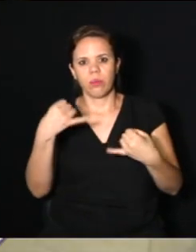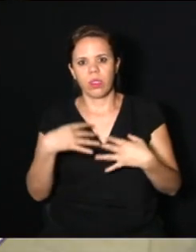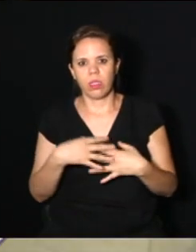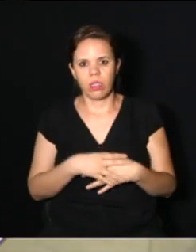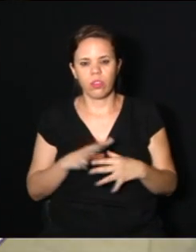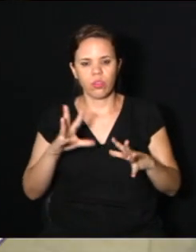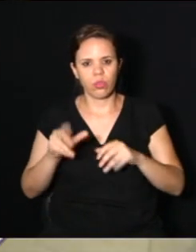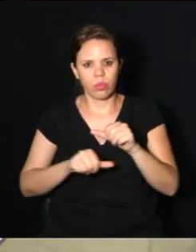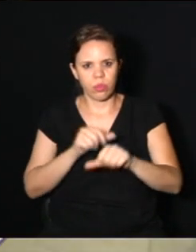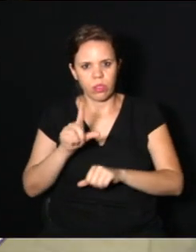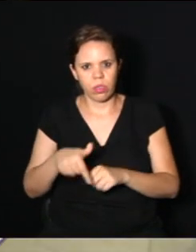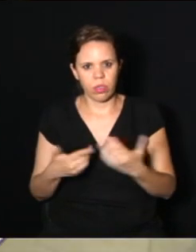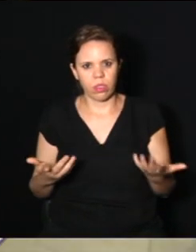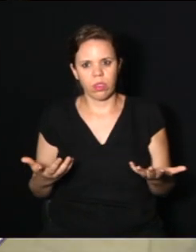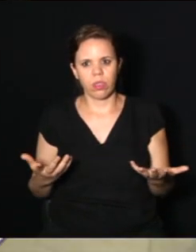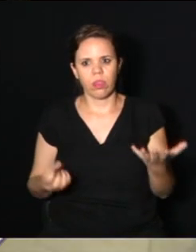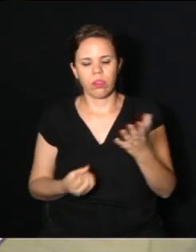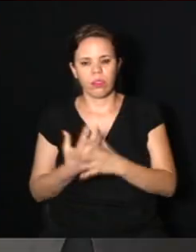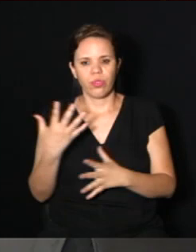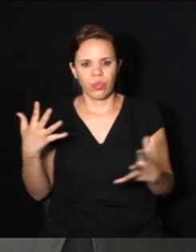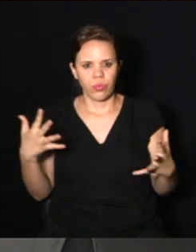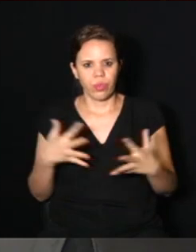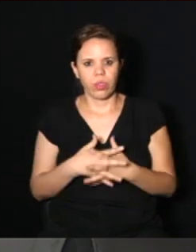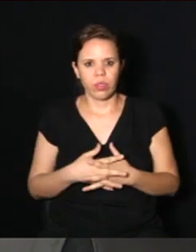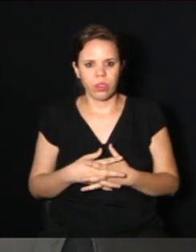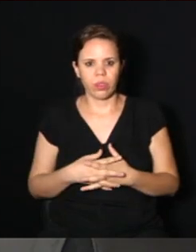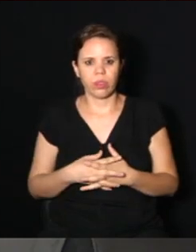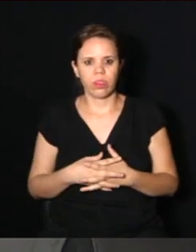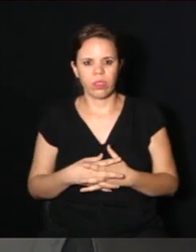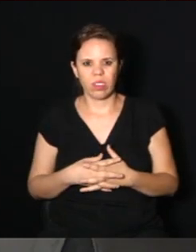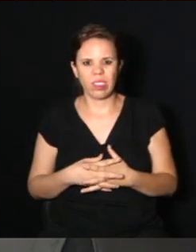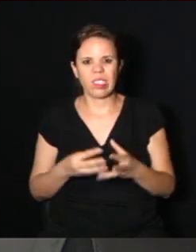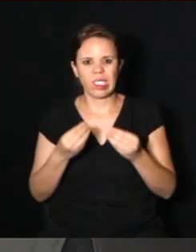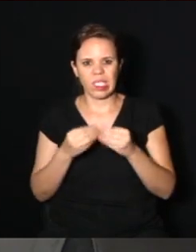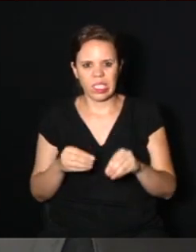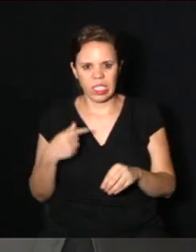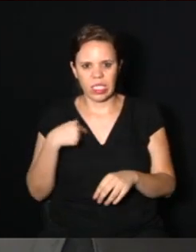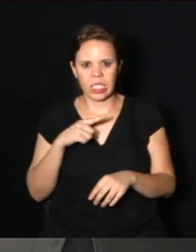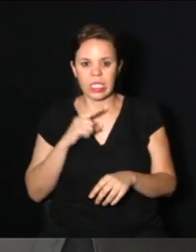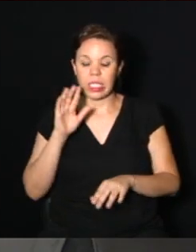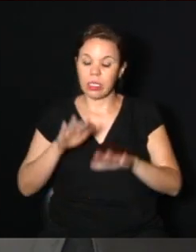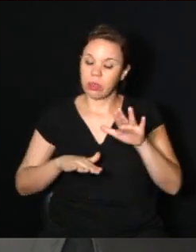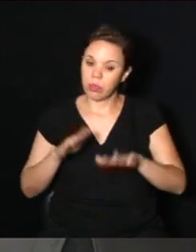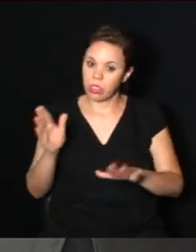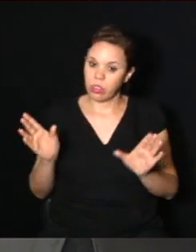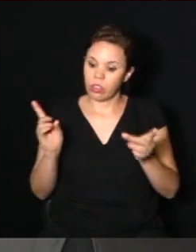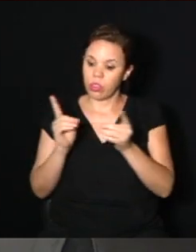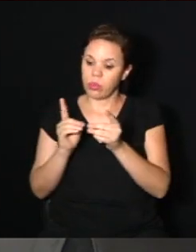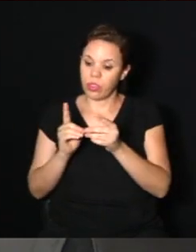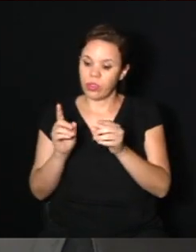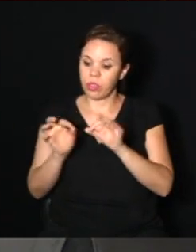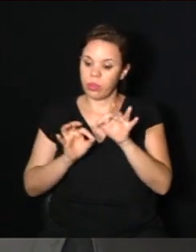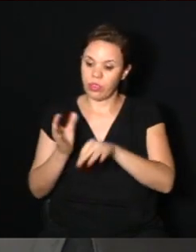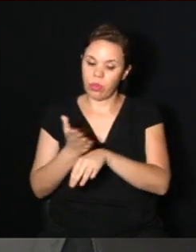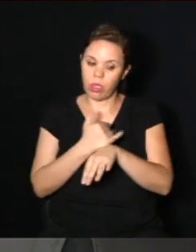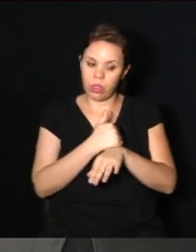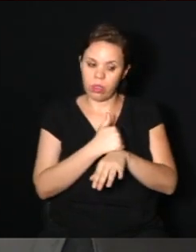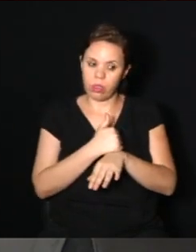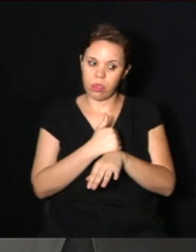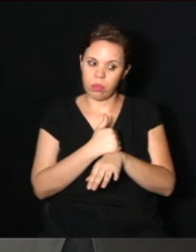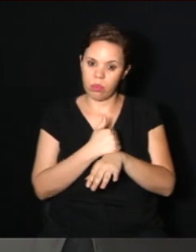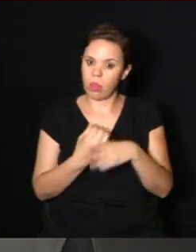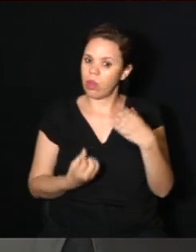toda mudança ela traz confusão, traz esses transtornos todos, mas é o tipo de serviço que tinha que ser previsto antes,